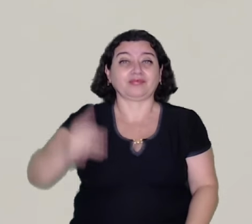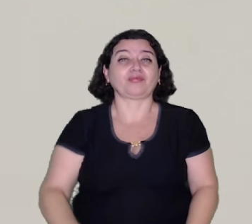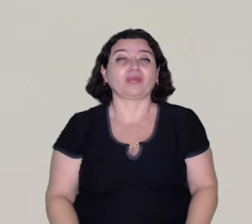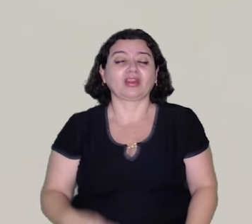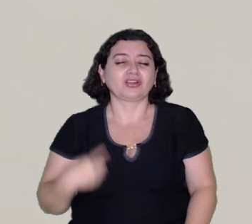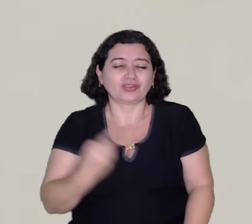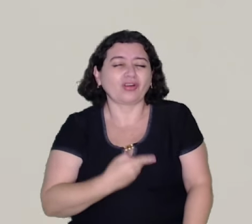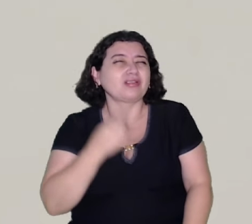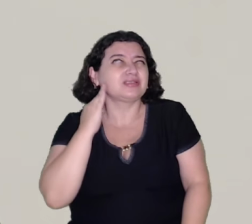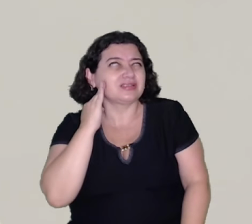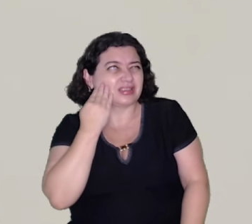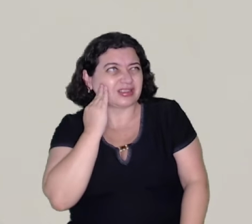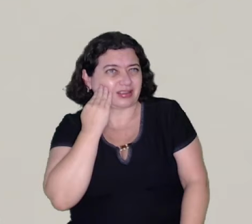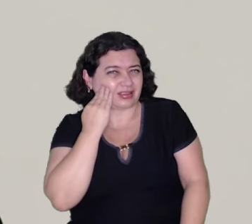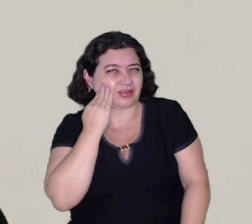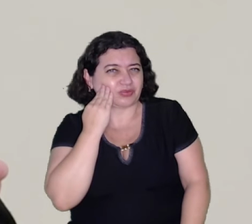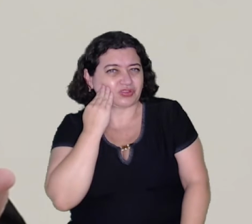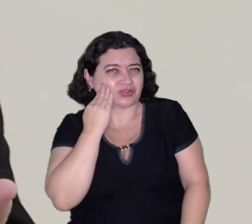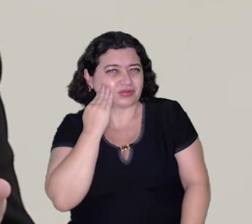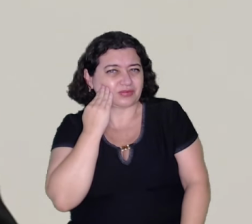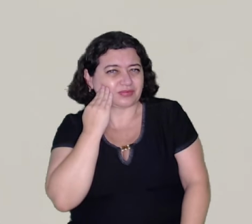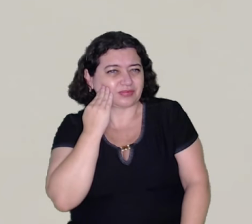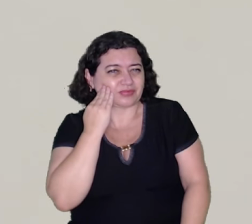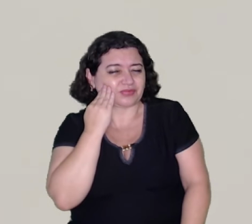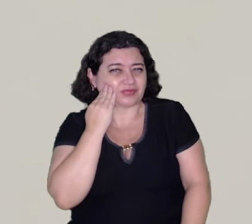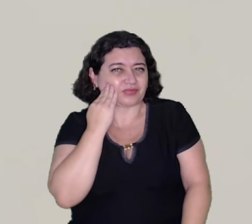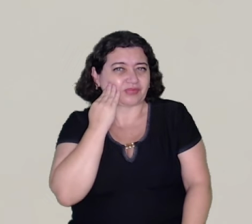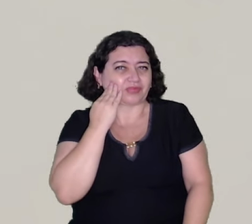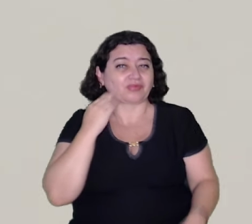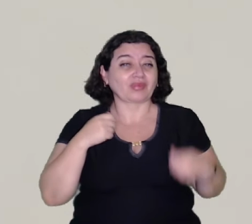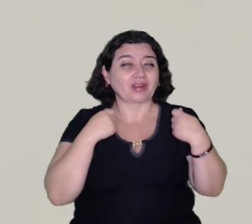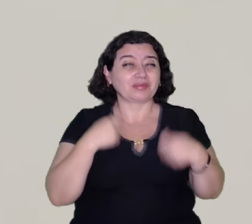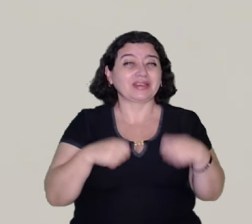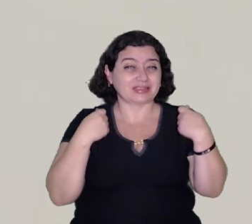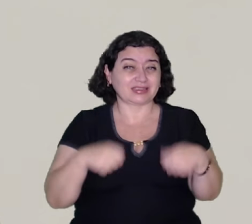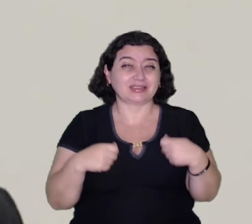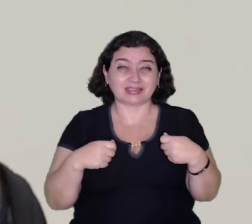nós entendemos que nós temos que abrir mão